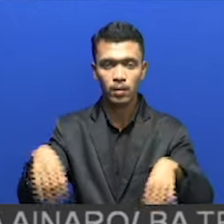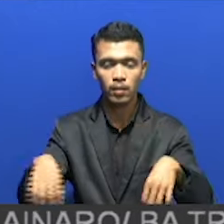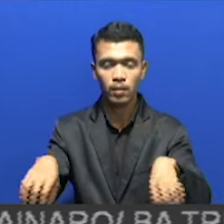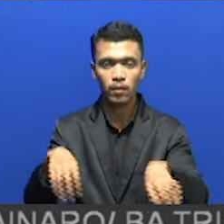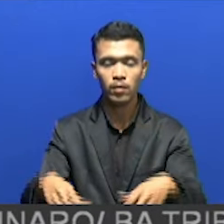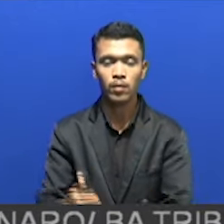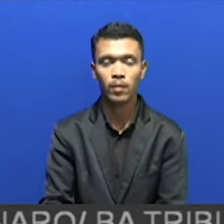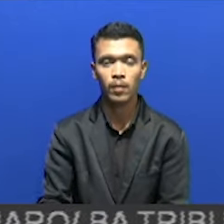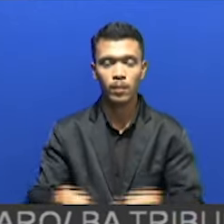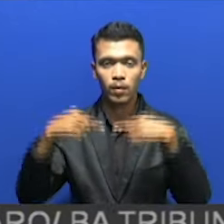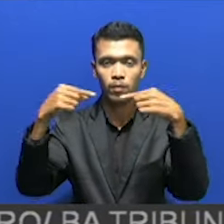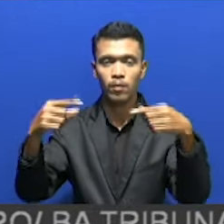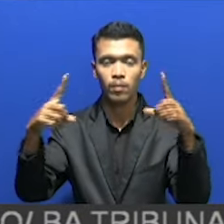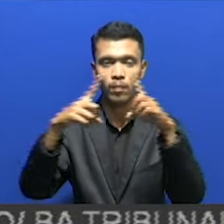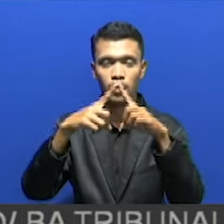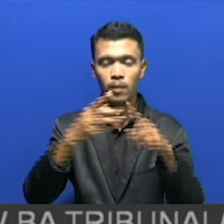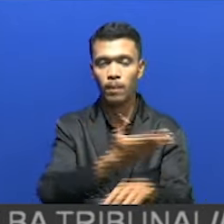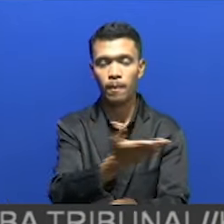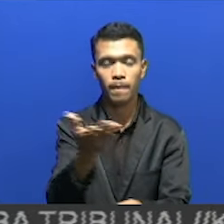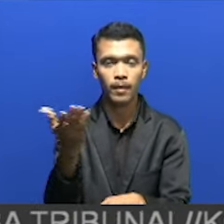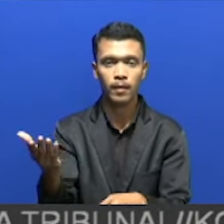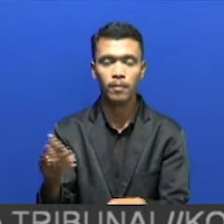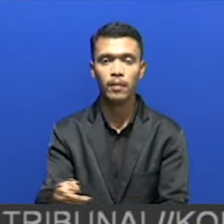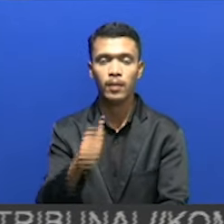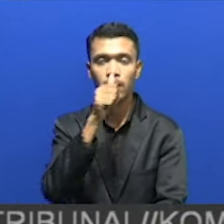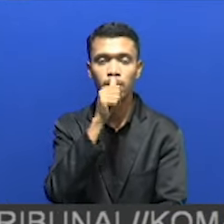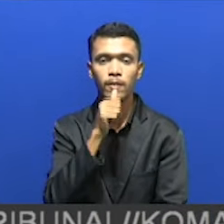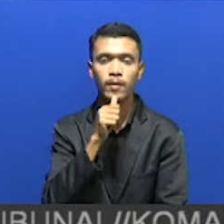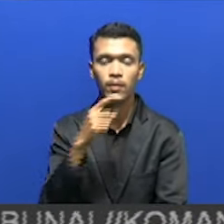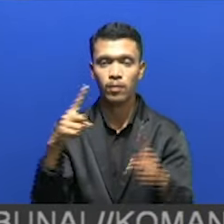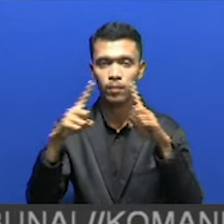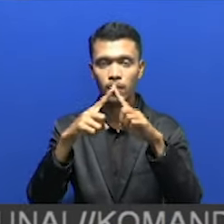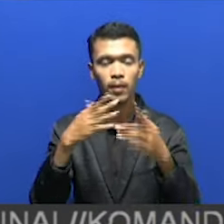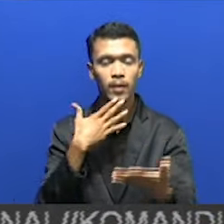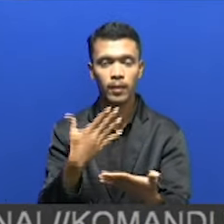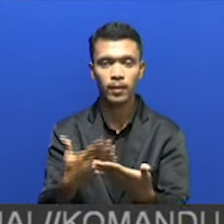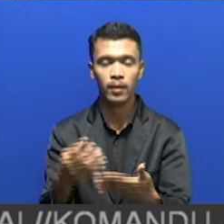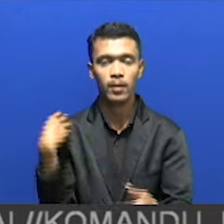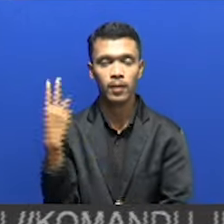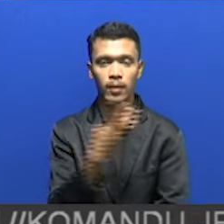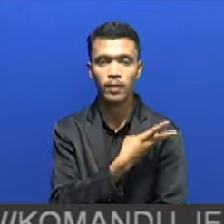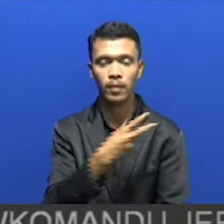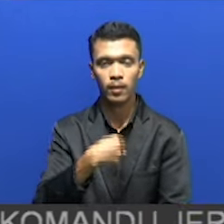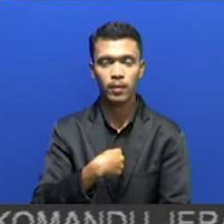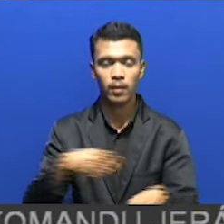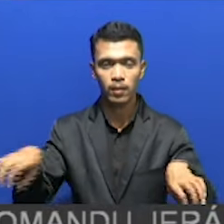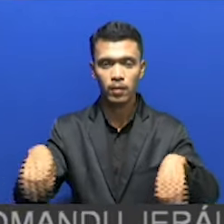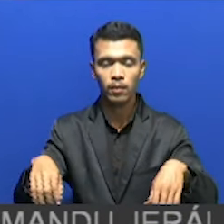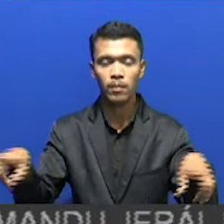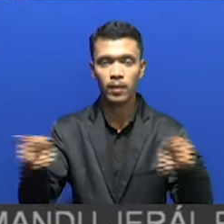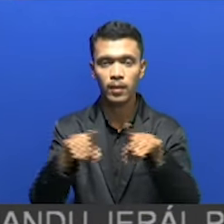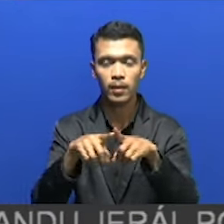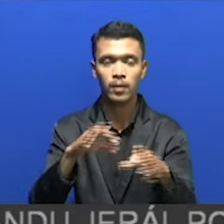Nebe atribuiona Baimi. Segredo para sucesso, Itália Serviço Macanesan,